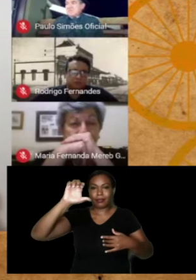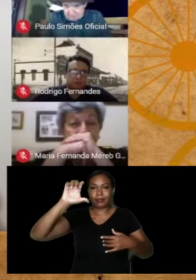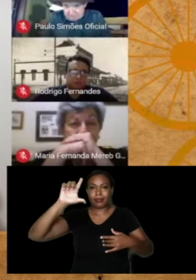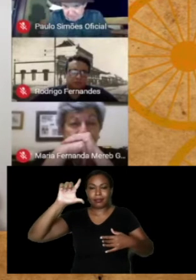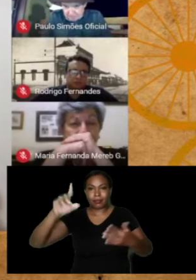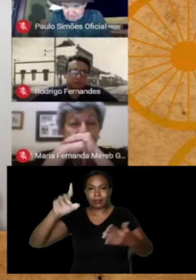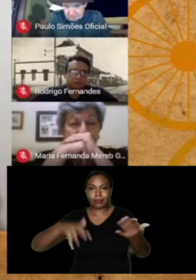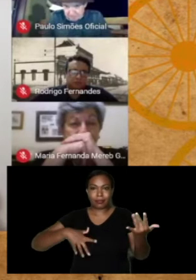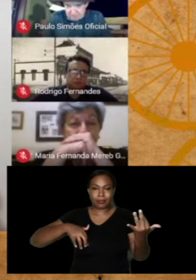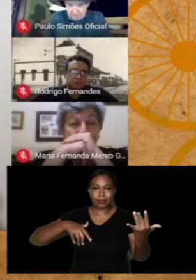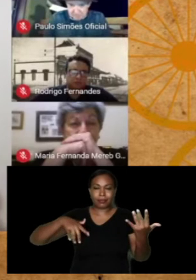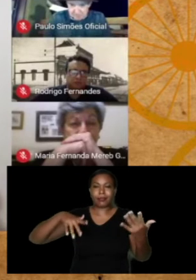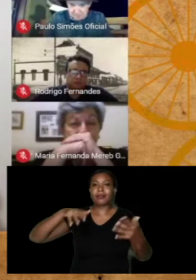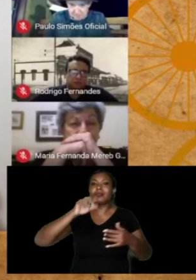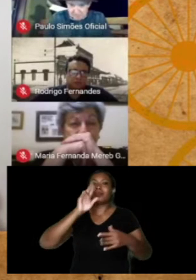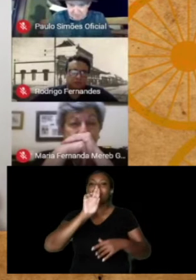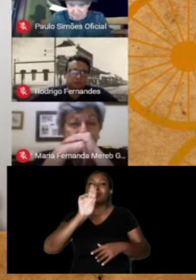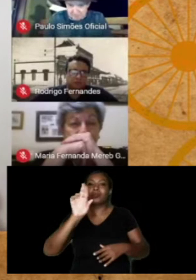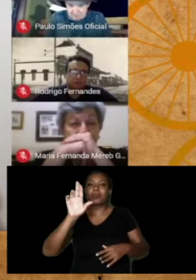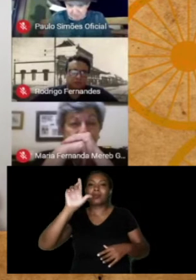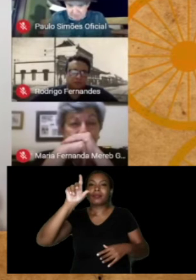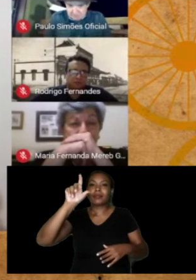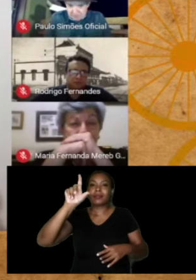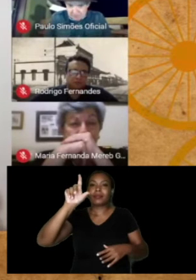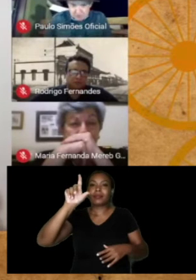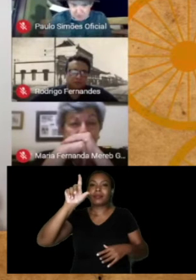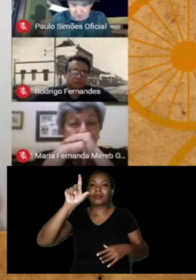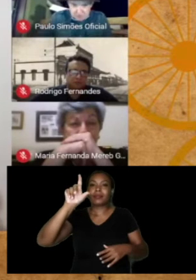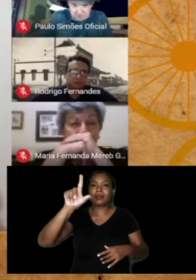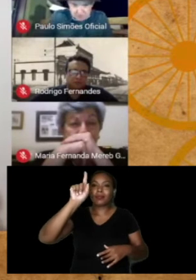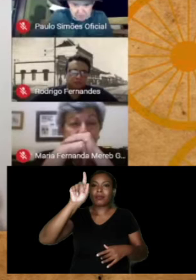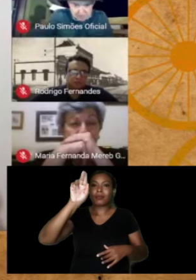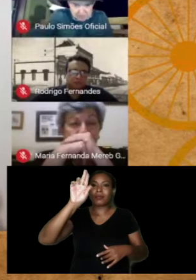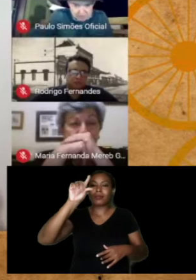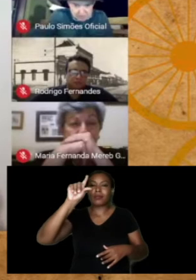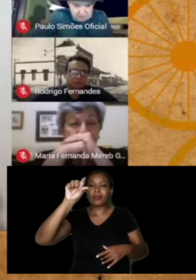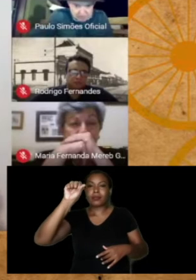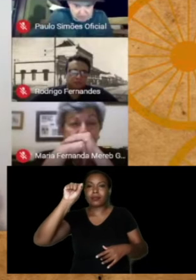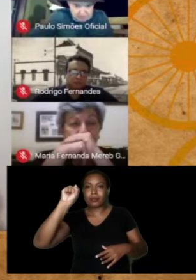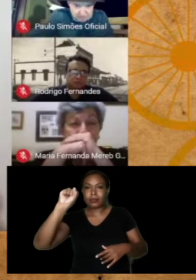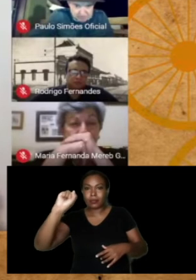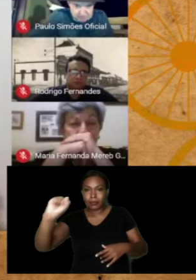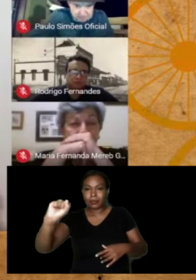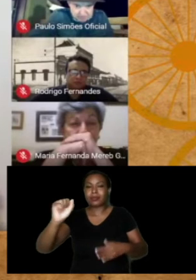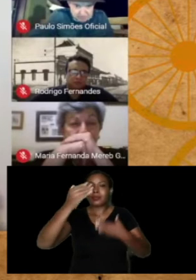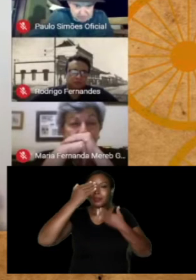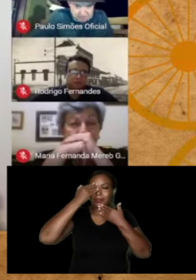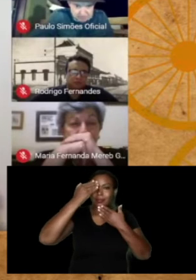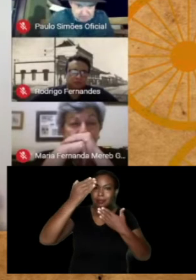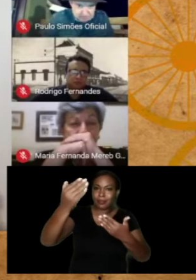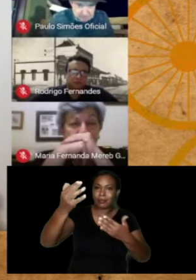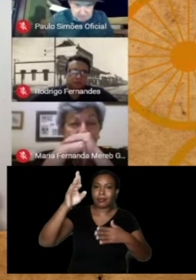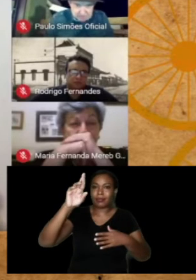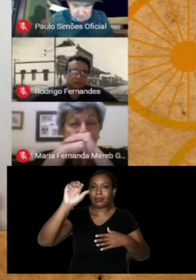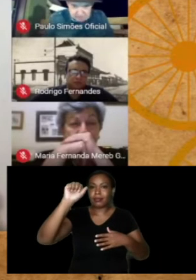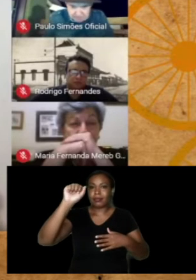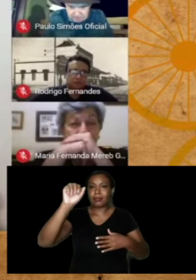canção Lagos, que fez parte das nossas produções. Rafael, meu muito obrigado a você.